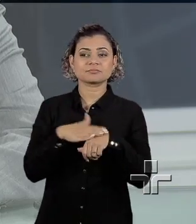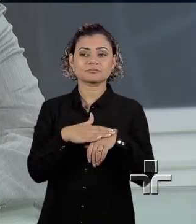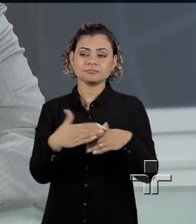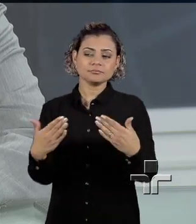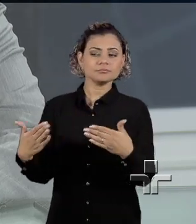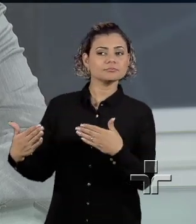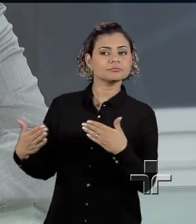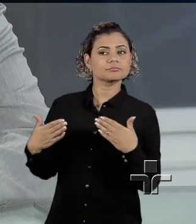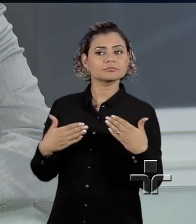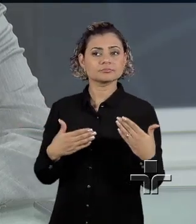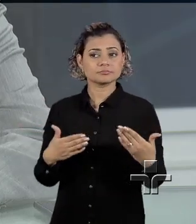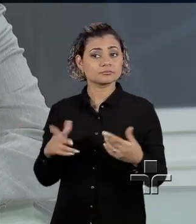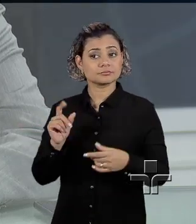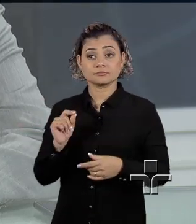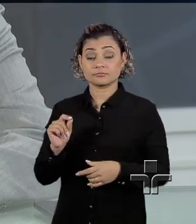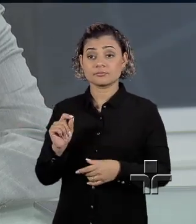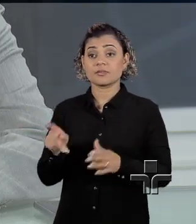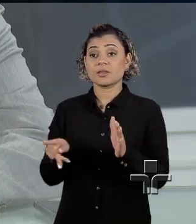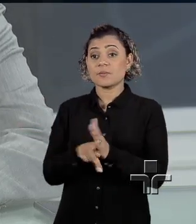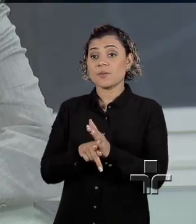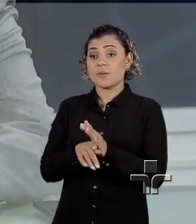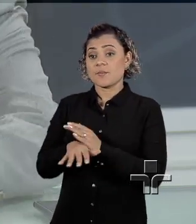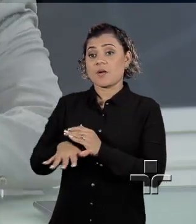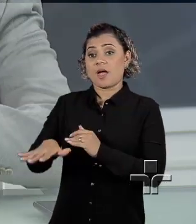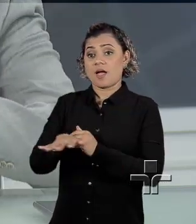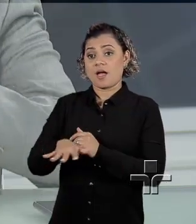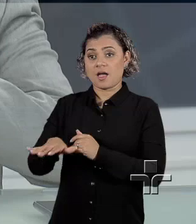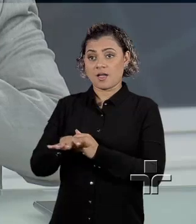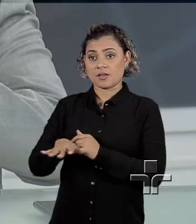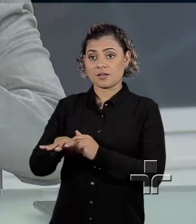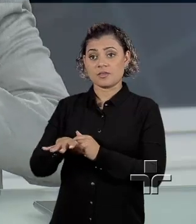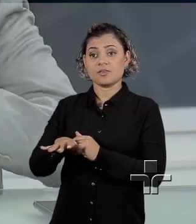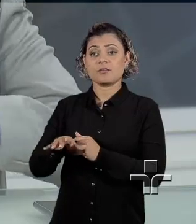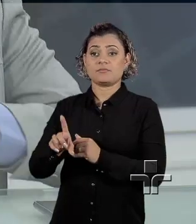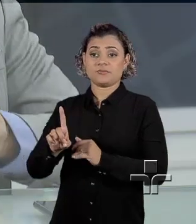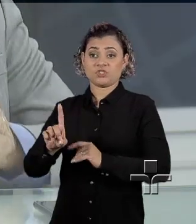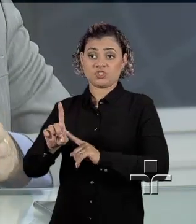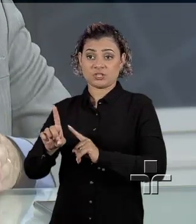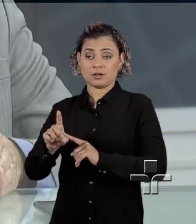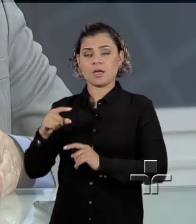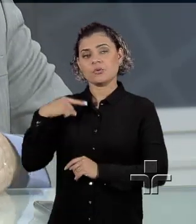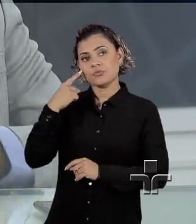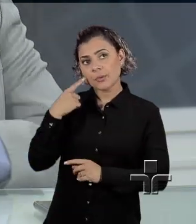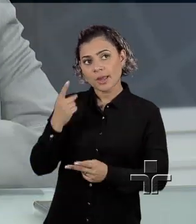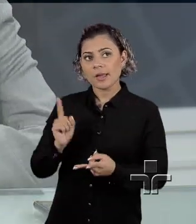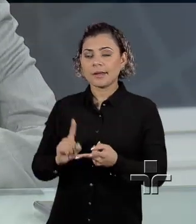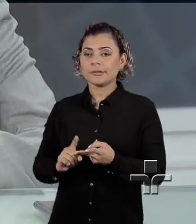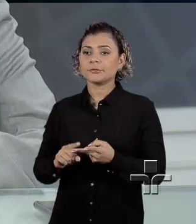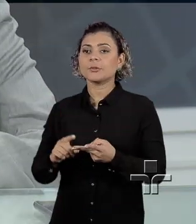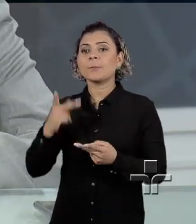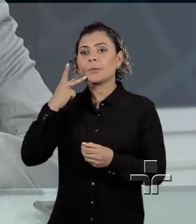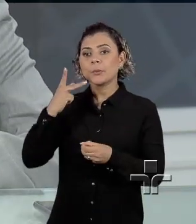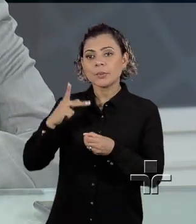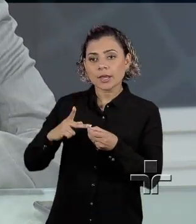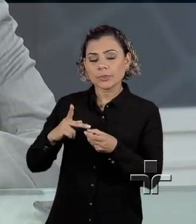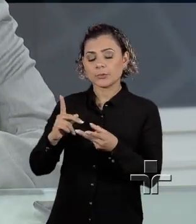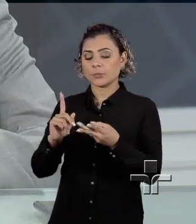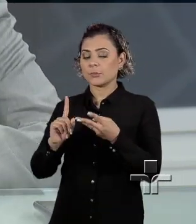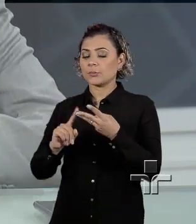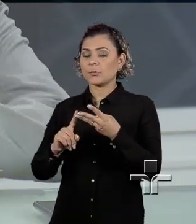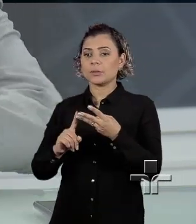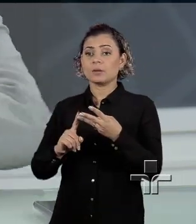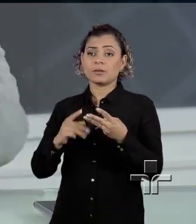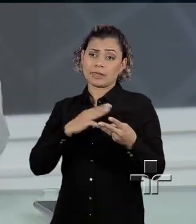conversas entre operadores do direito. Exato. Sejam eles advogados, procuradores do